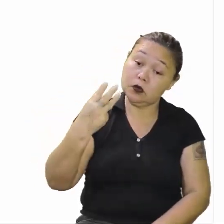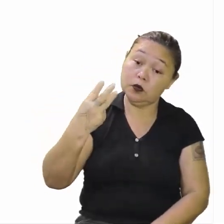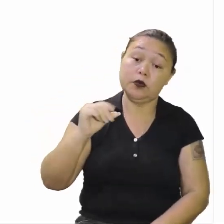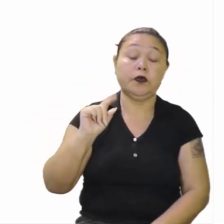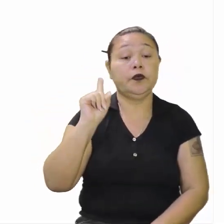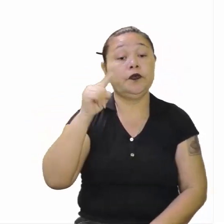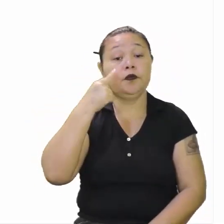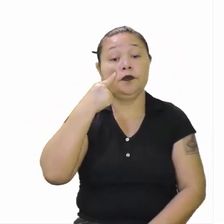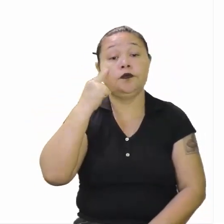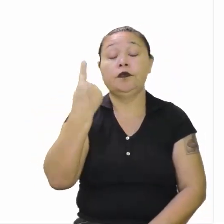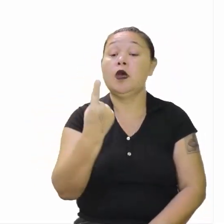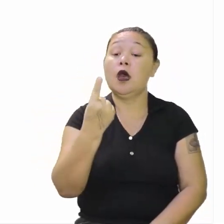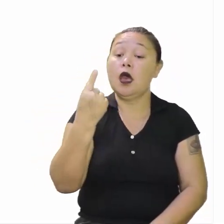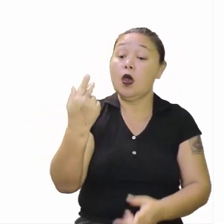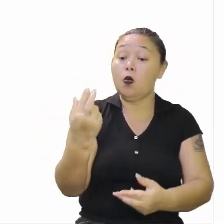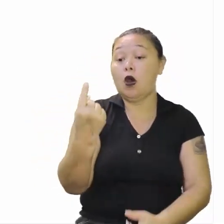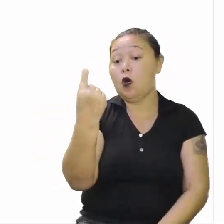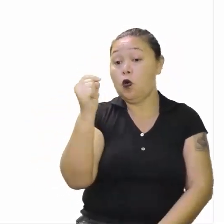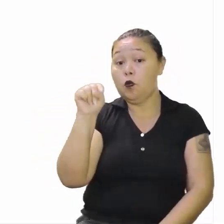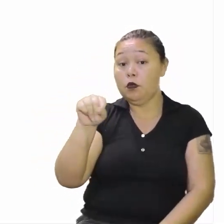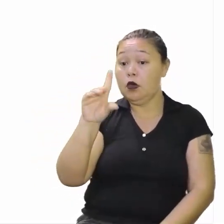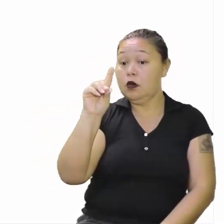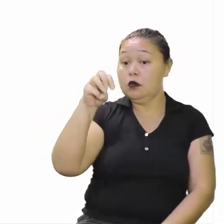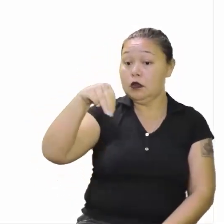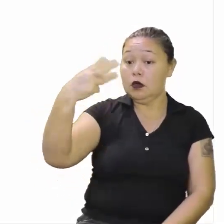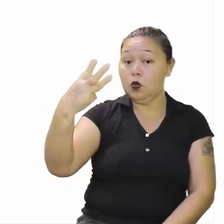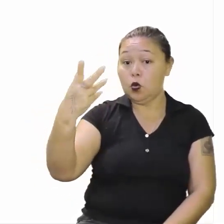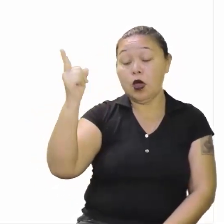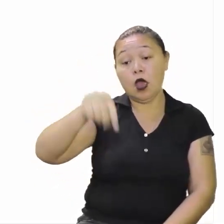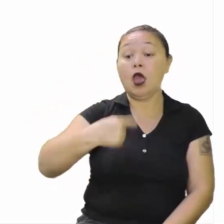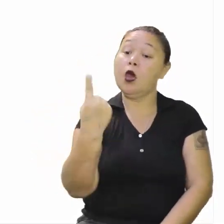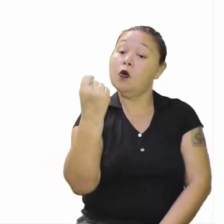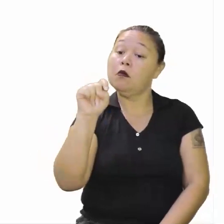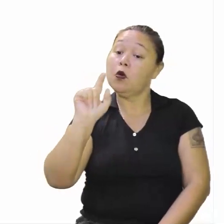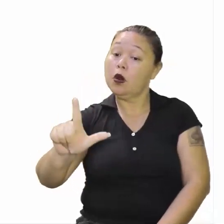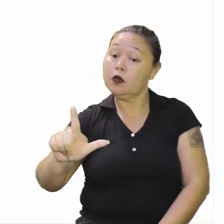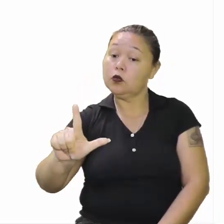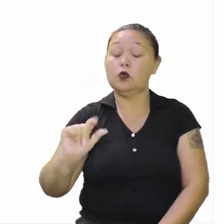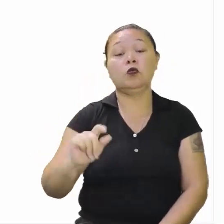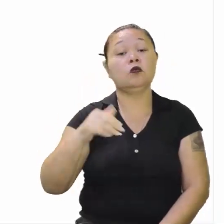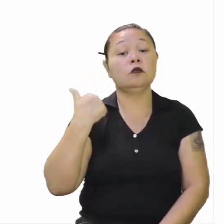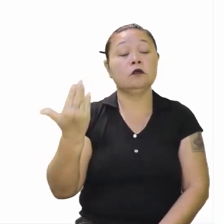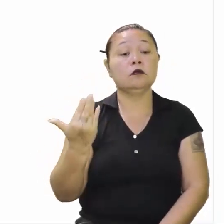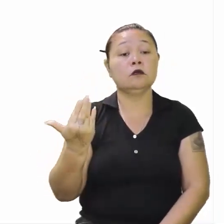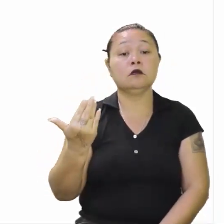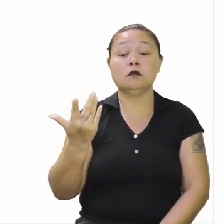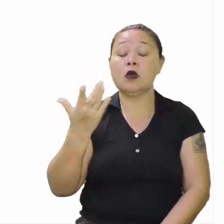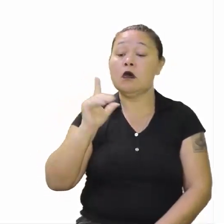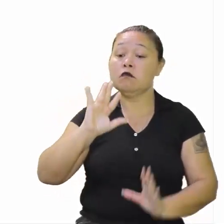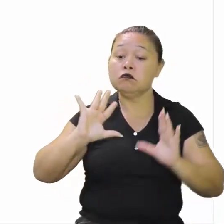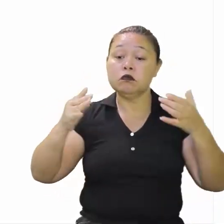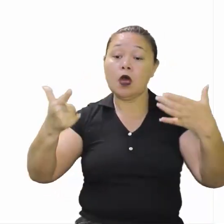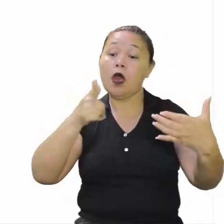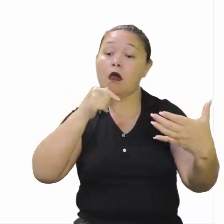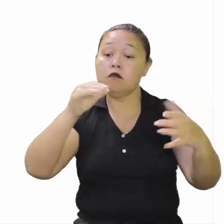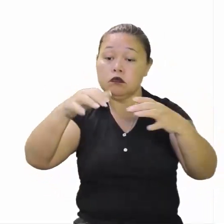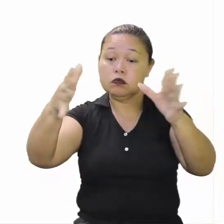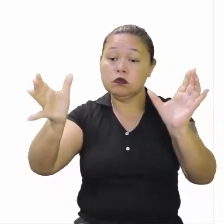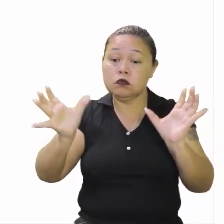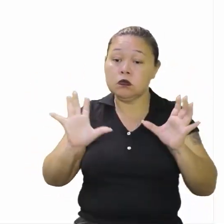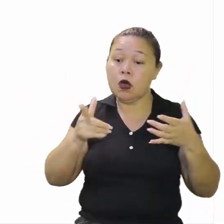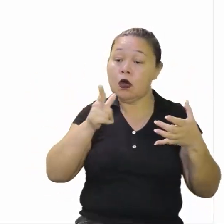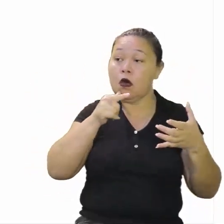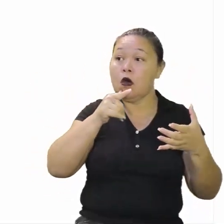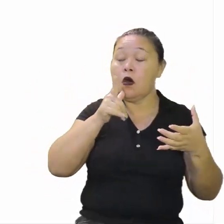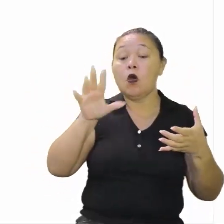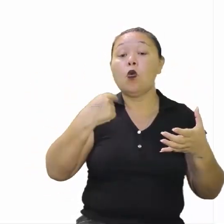a 1000 decímetro cúbico, que corresponde a 1000 litros. Então, a caixa d'água da sua casa, quantos